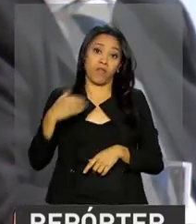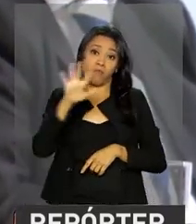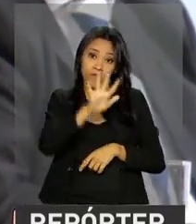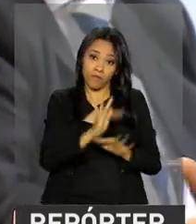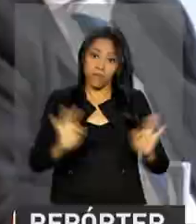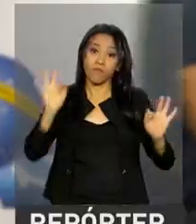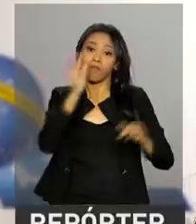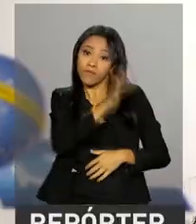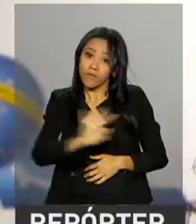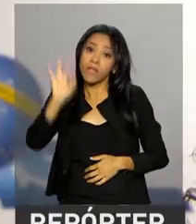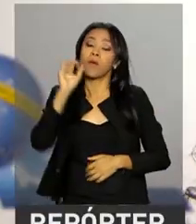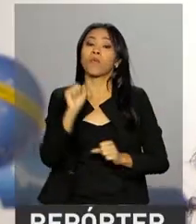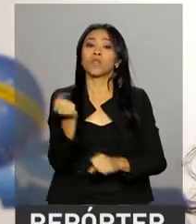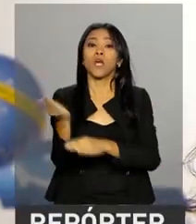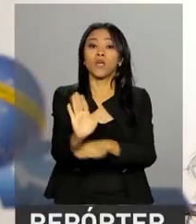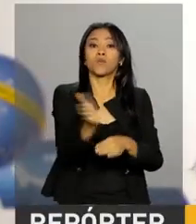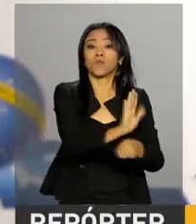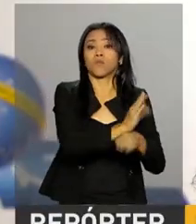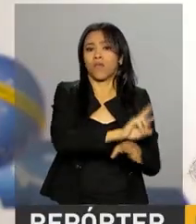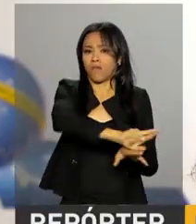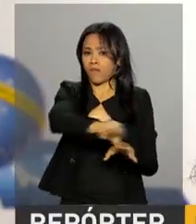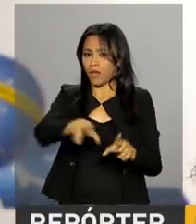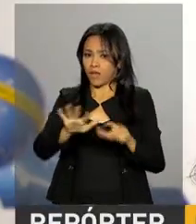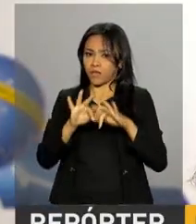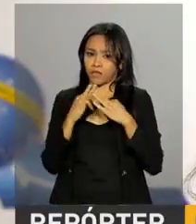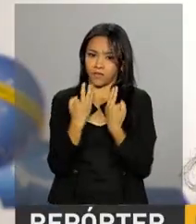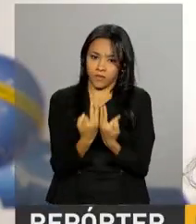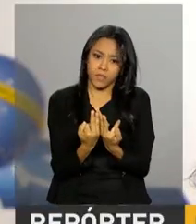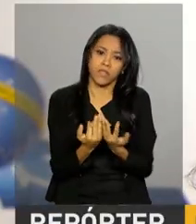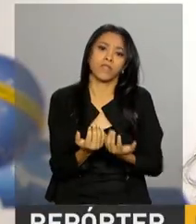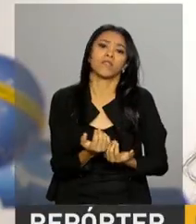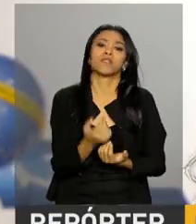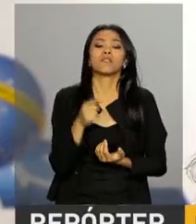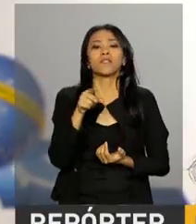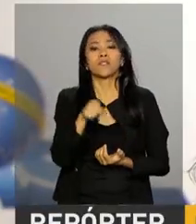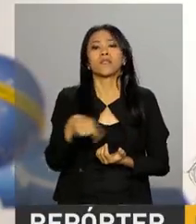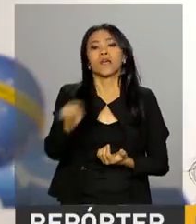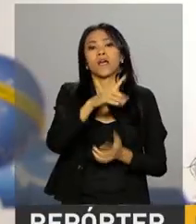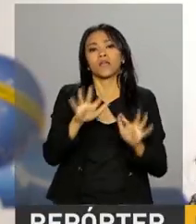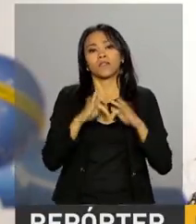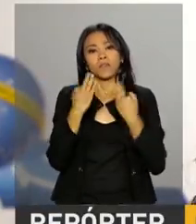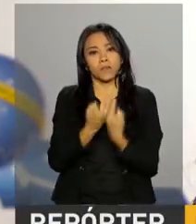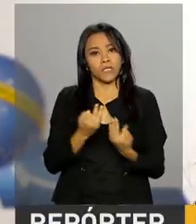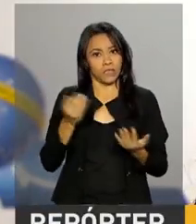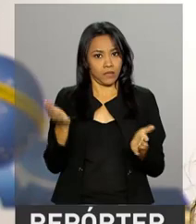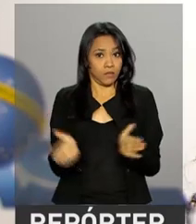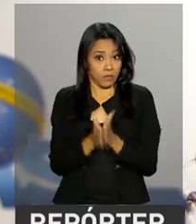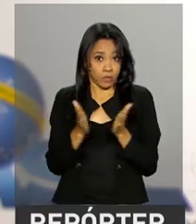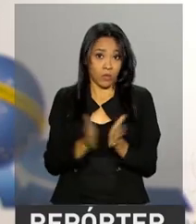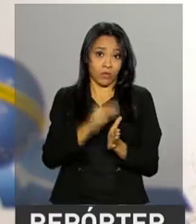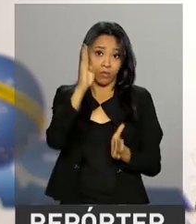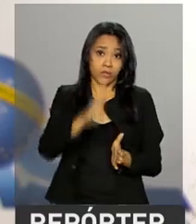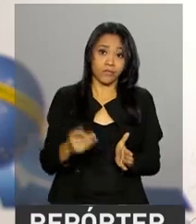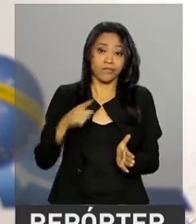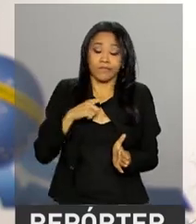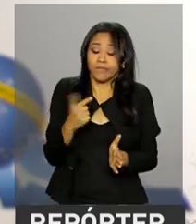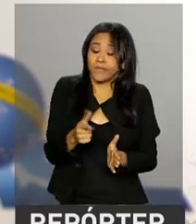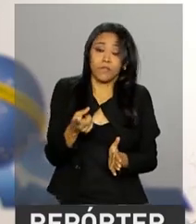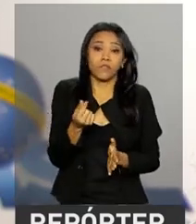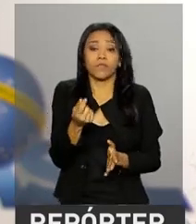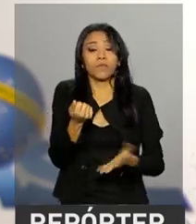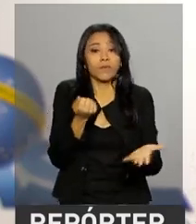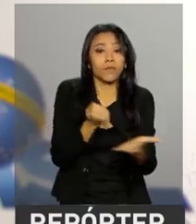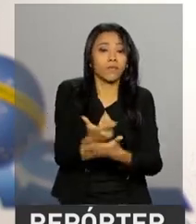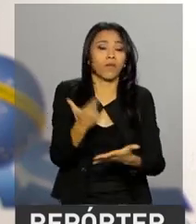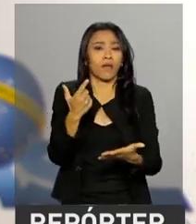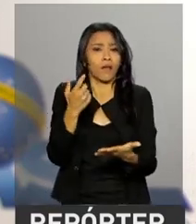muitas famílias. As famílias carentes, a população carente do Brasil, ela não tem recurso para comprar